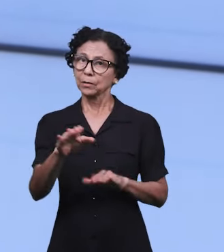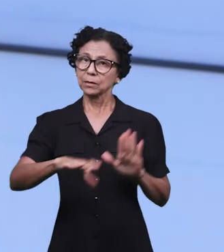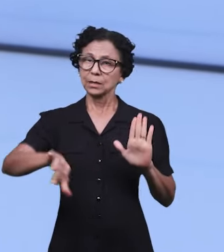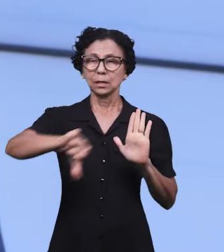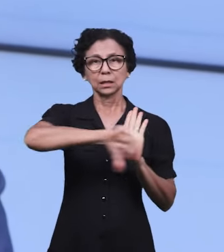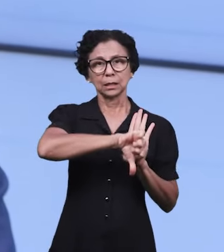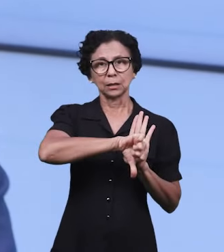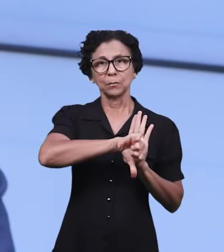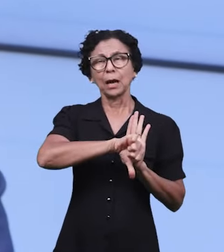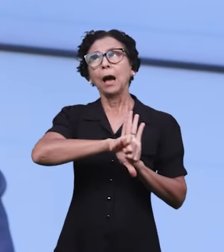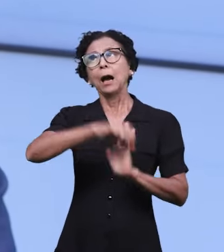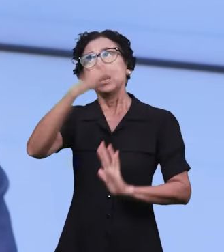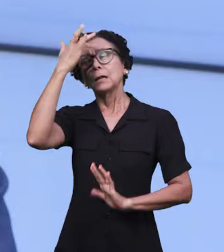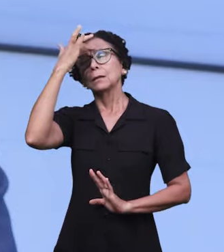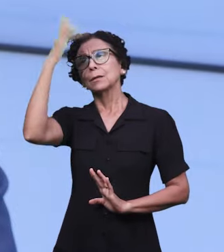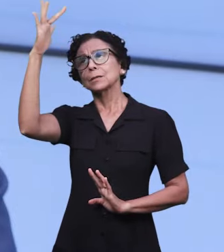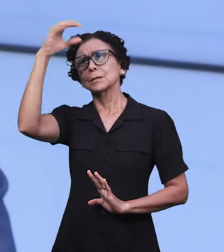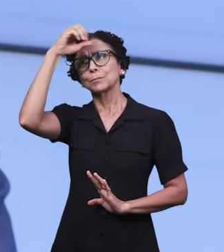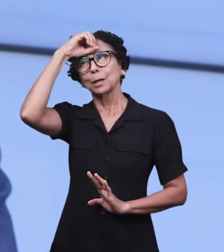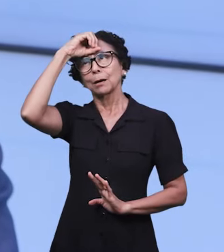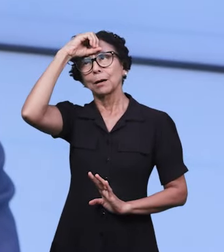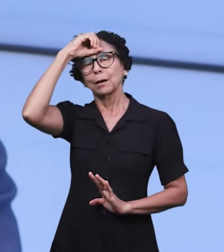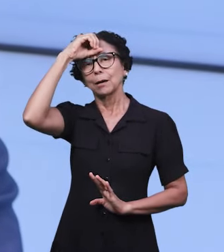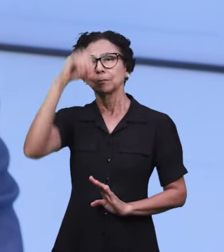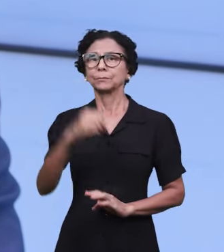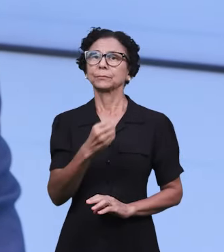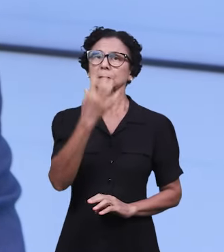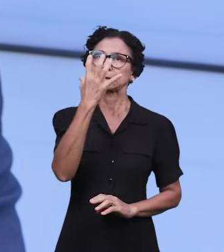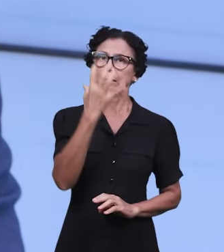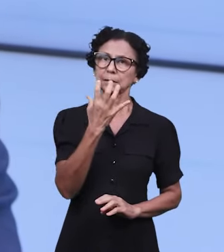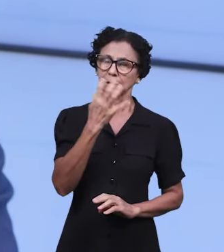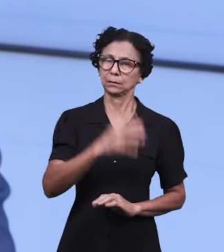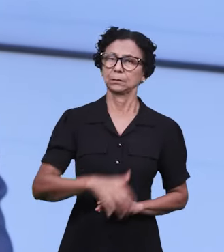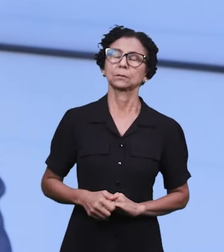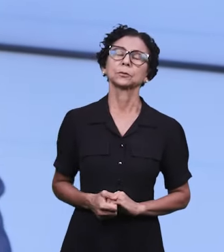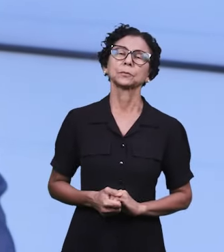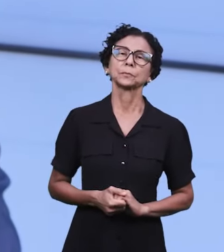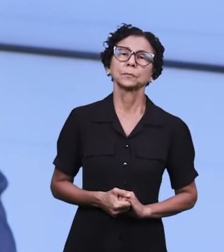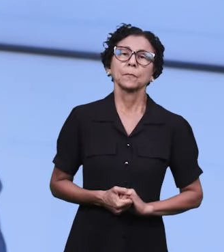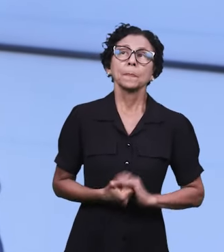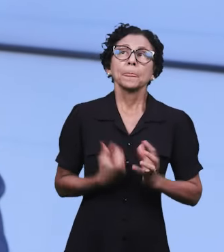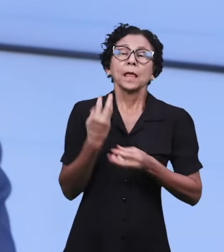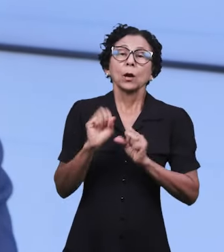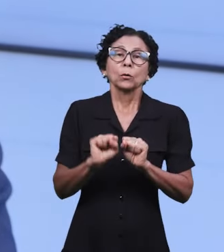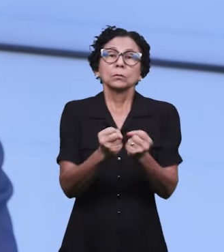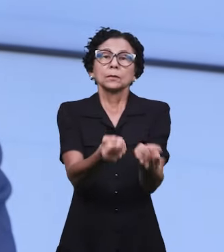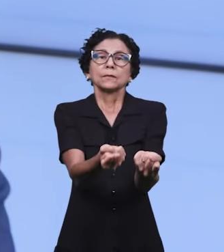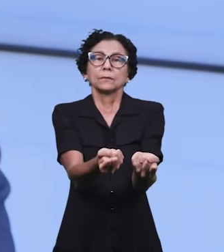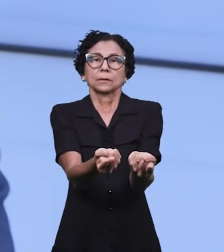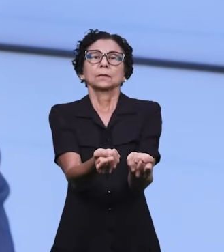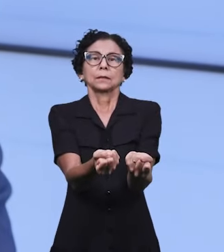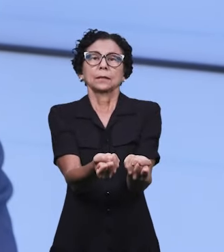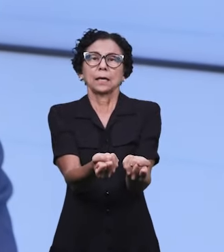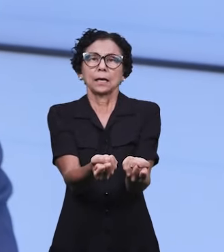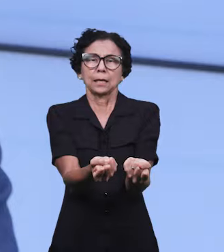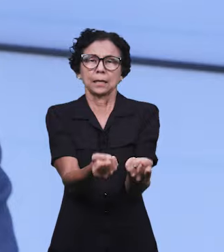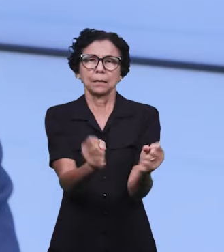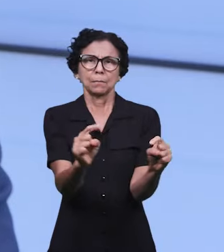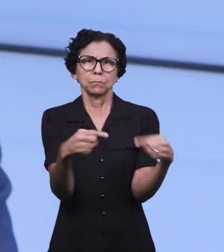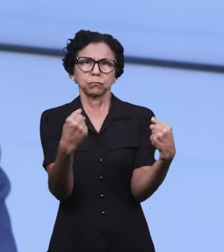mesmo que você não saiba Então isso é muito sério e principalmente para Como podemos nos defender desses ataques